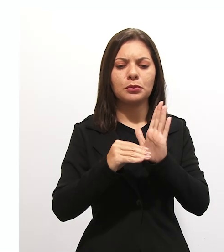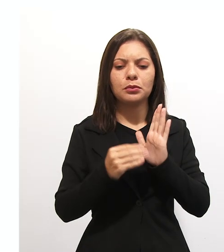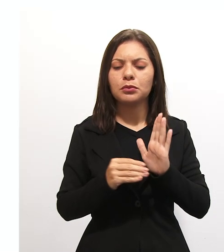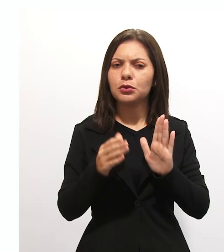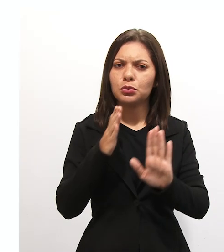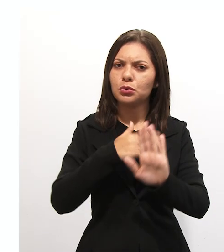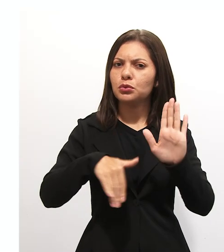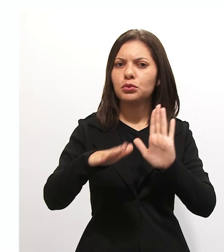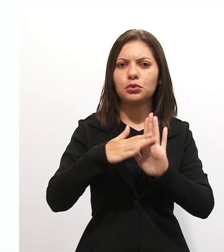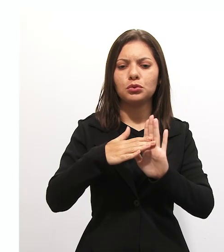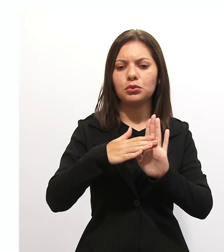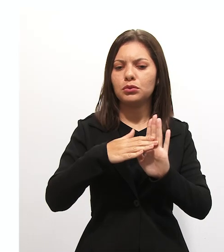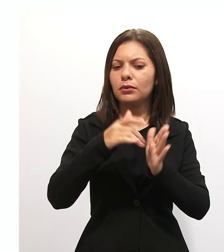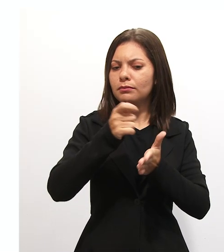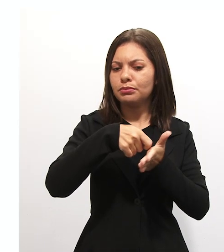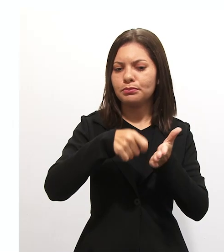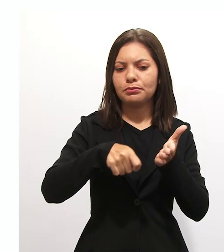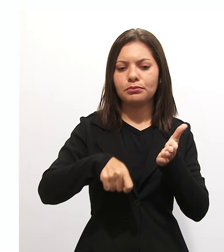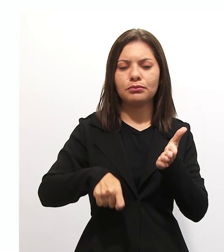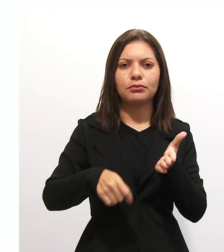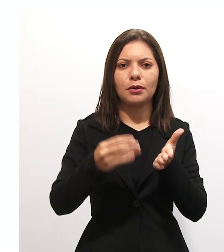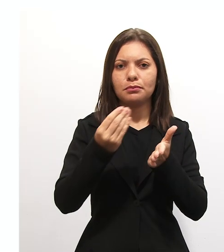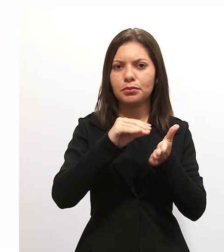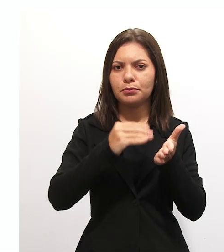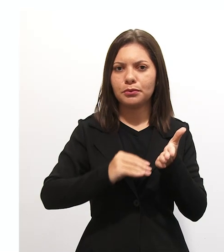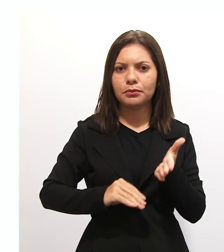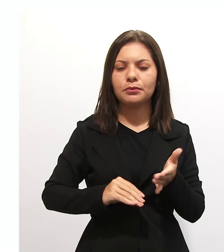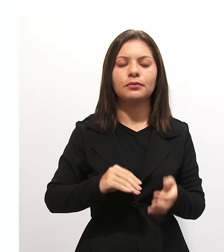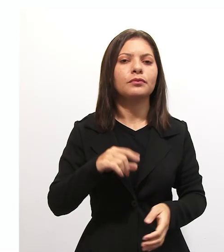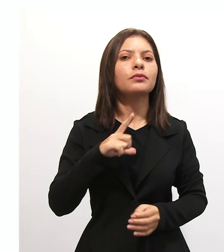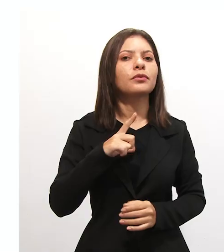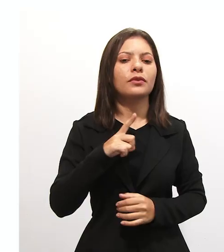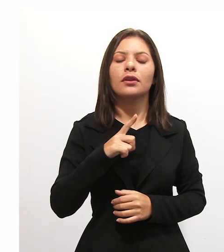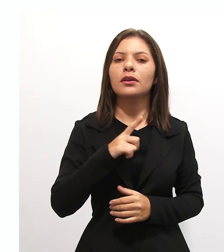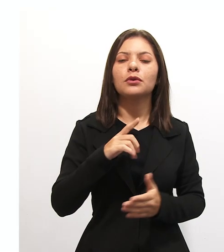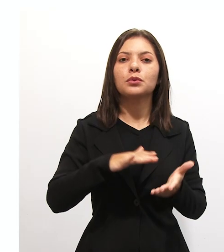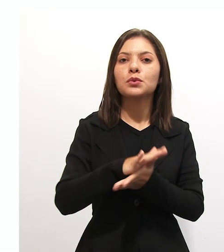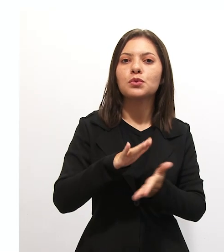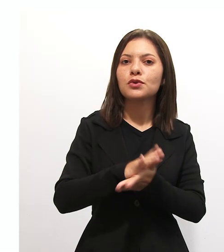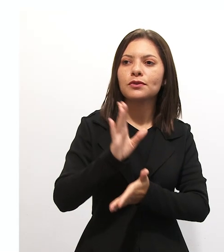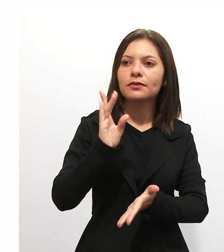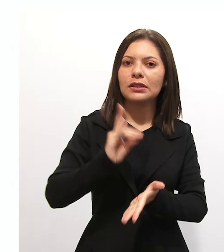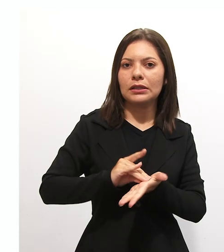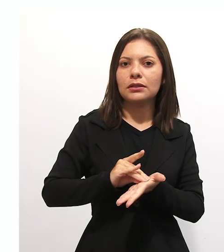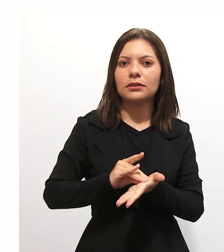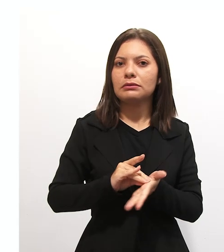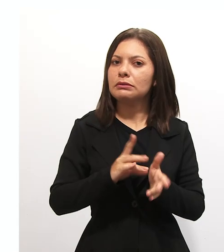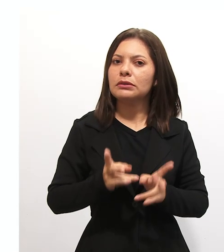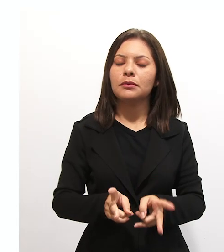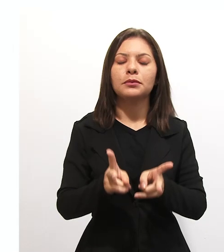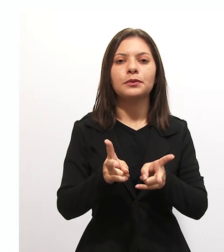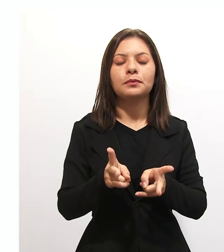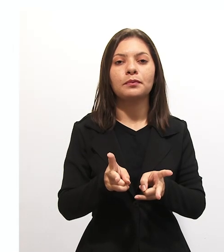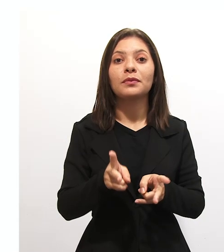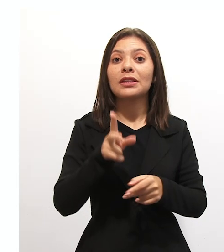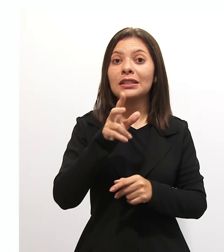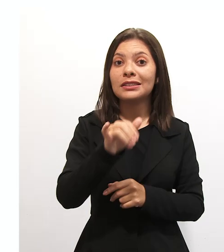ao produto, certo? Então a gente tem esse custo real. Então quando o custo real é